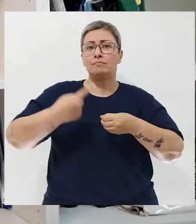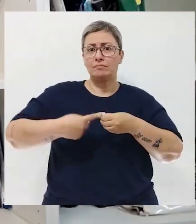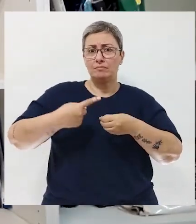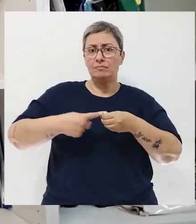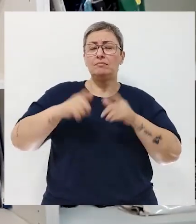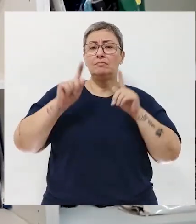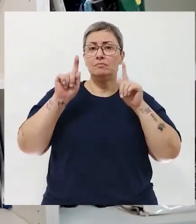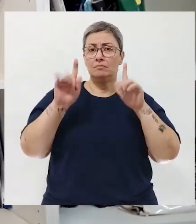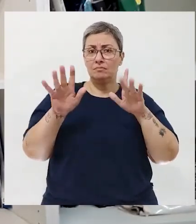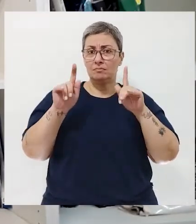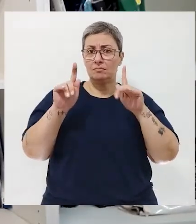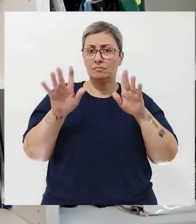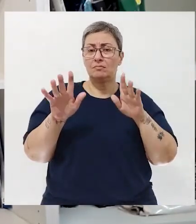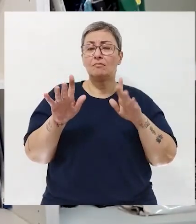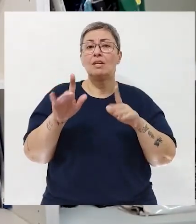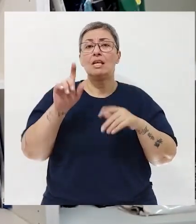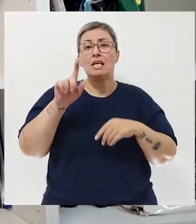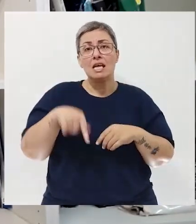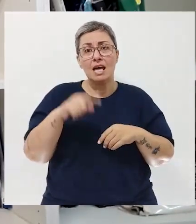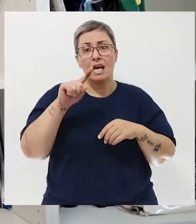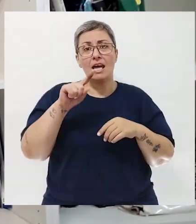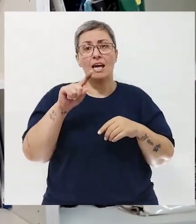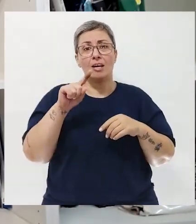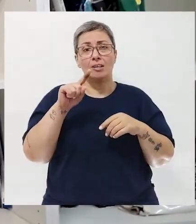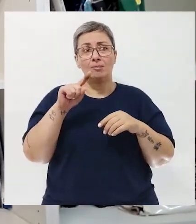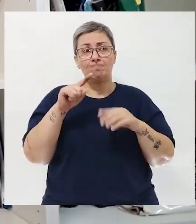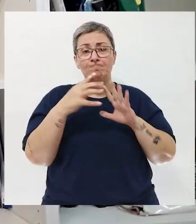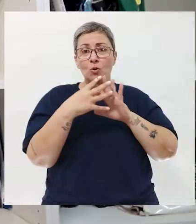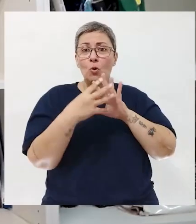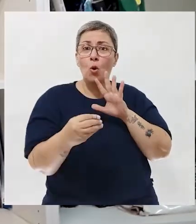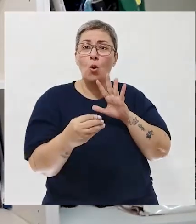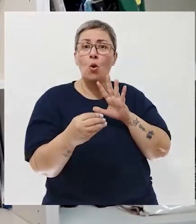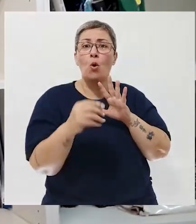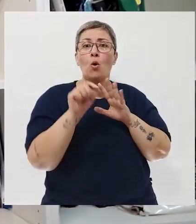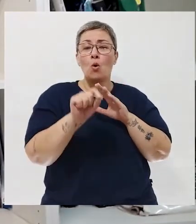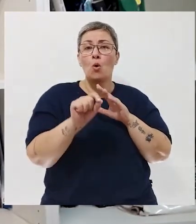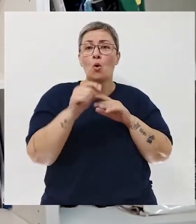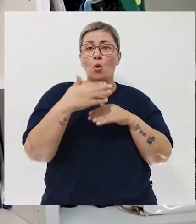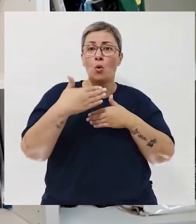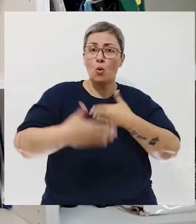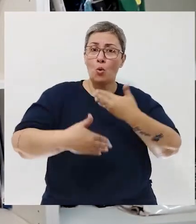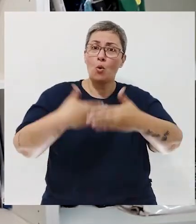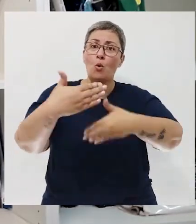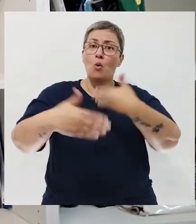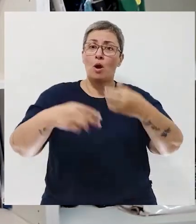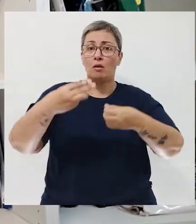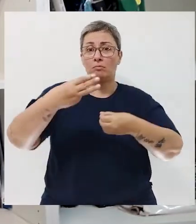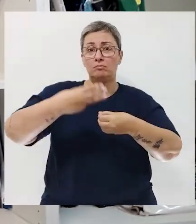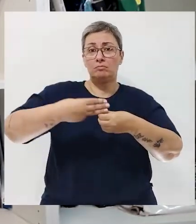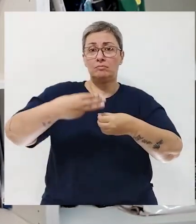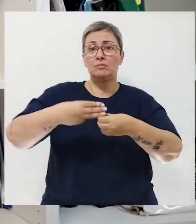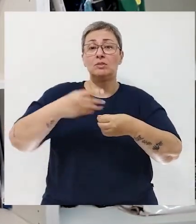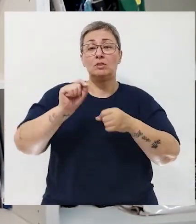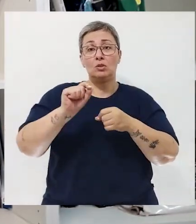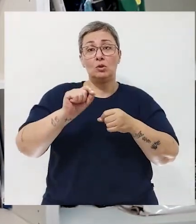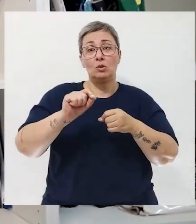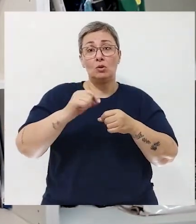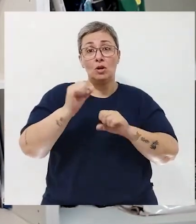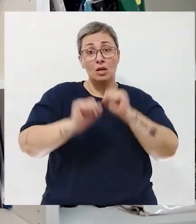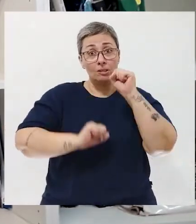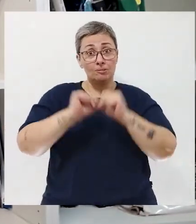cidade de Guarulhos é um reflexo do processo de urbanização